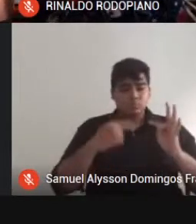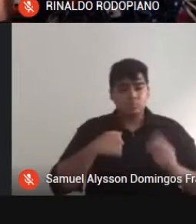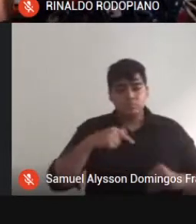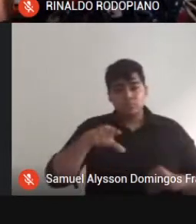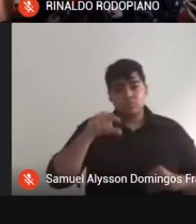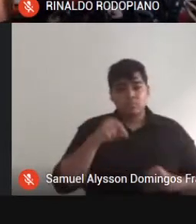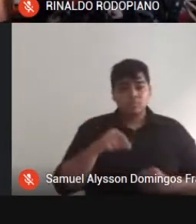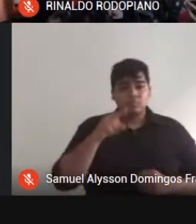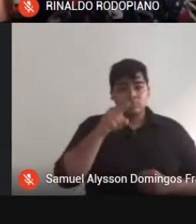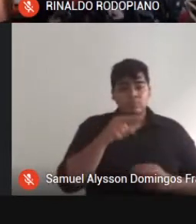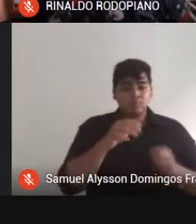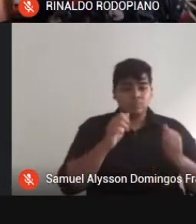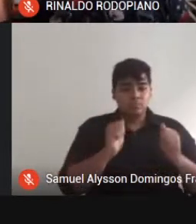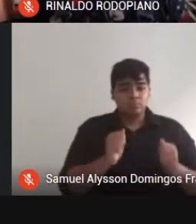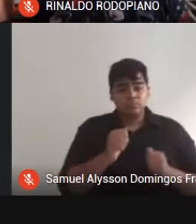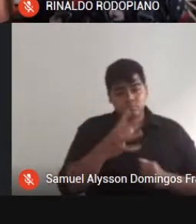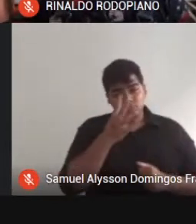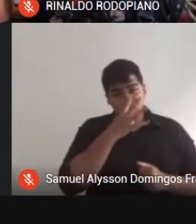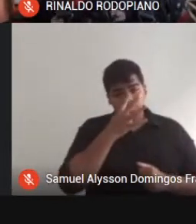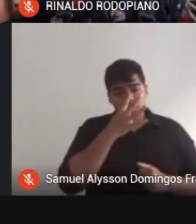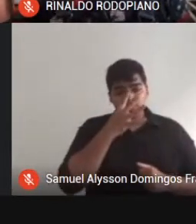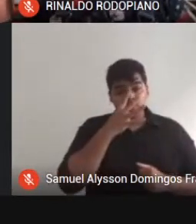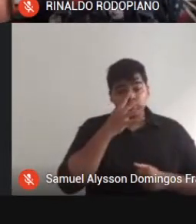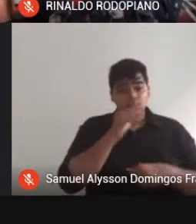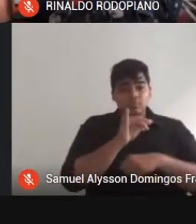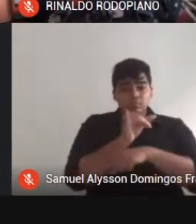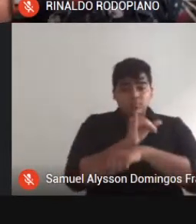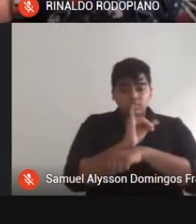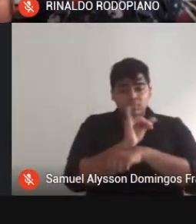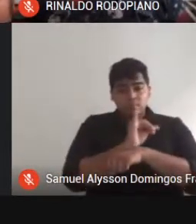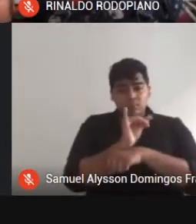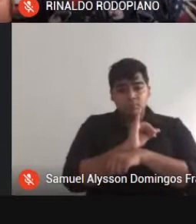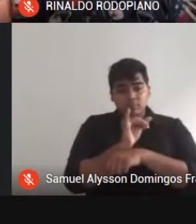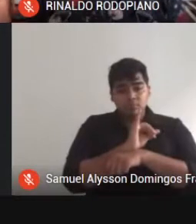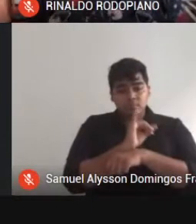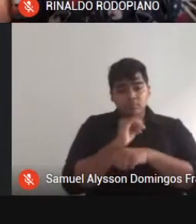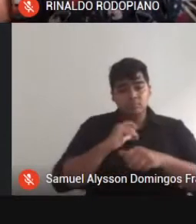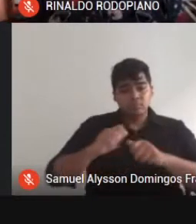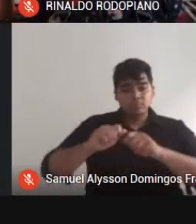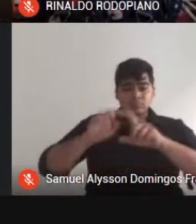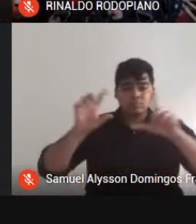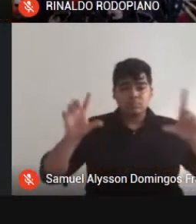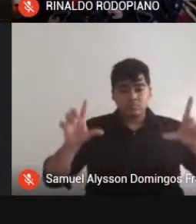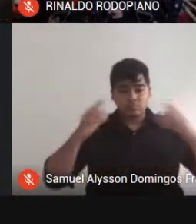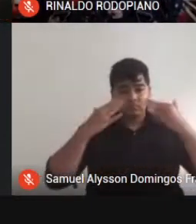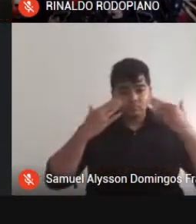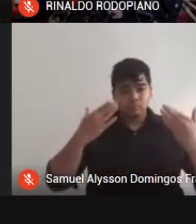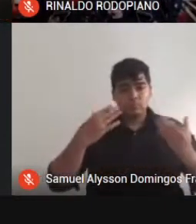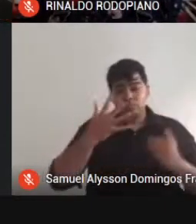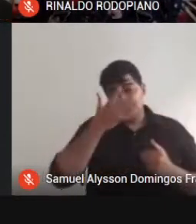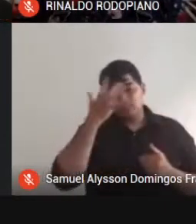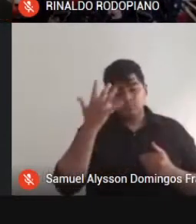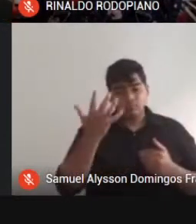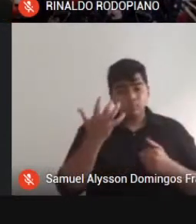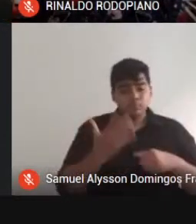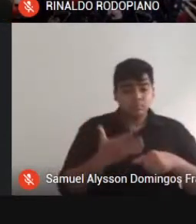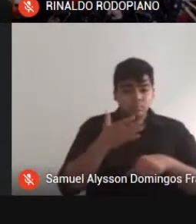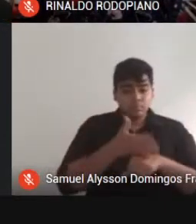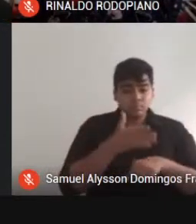poder acompanhar ela pelo YouTube, como está aí compartilhado na minha tela, mas quem quiser participar e interagir,